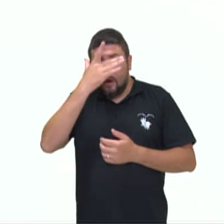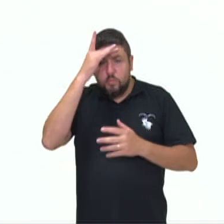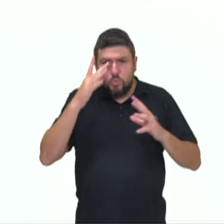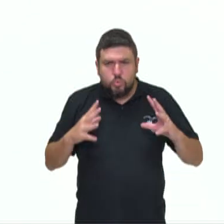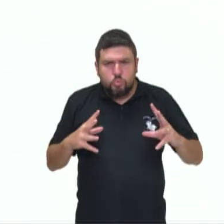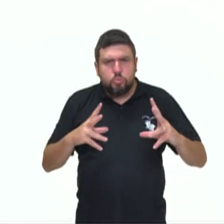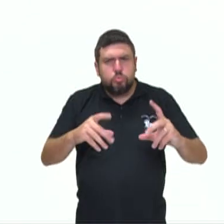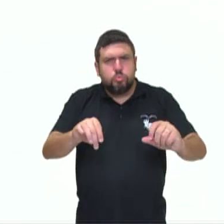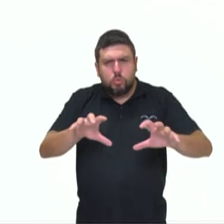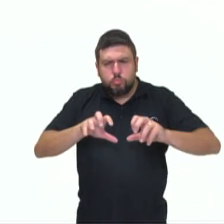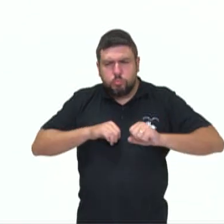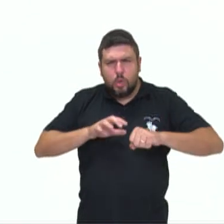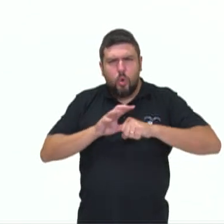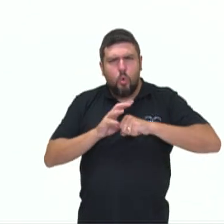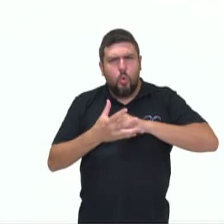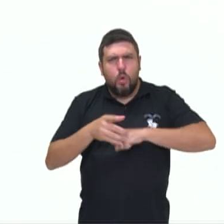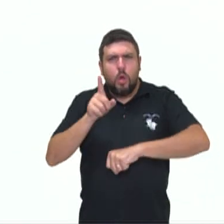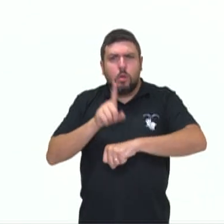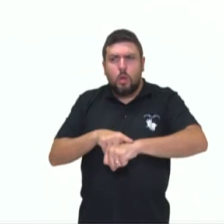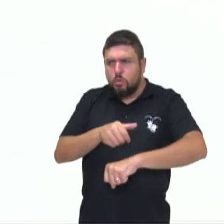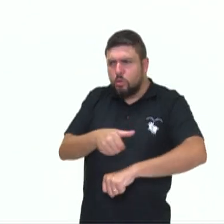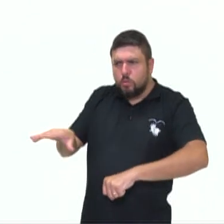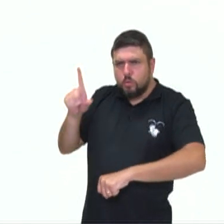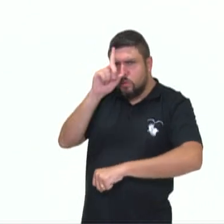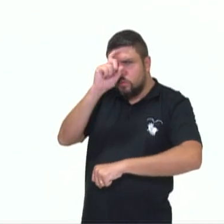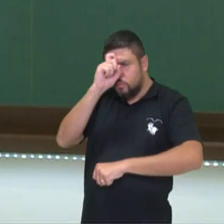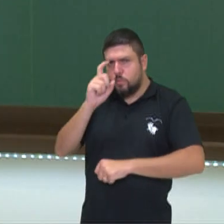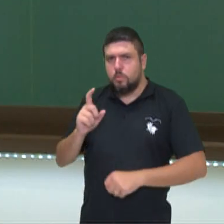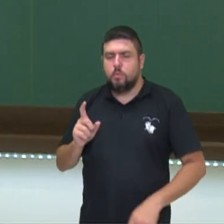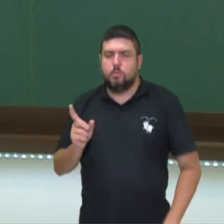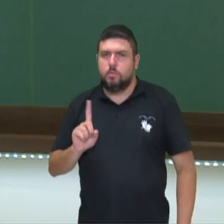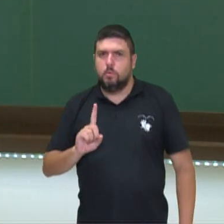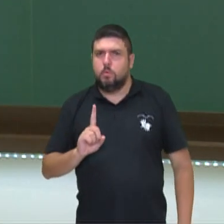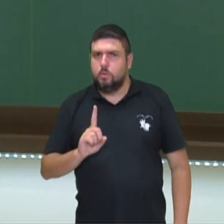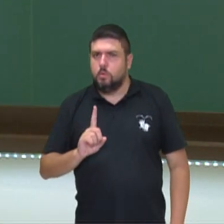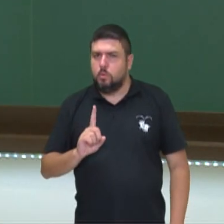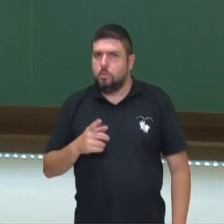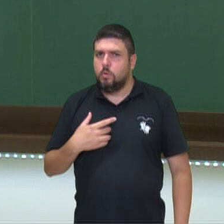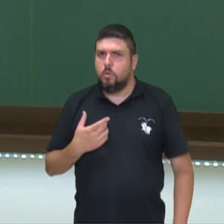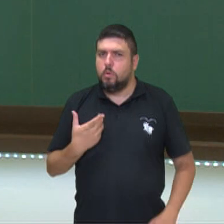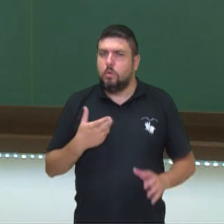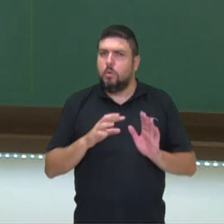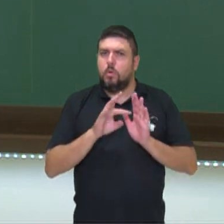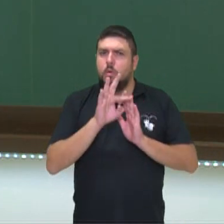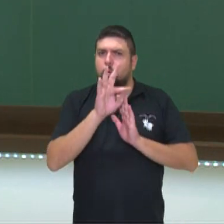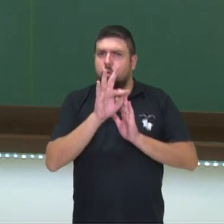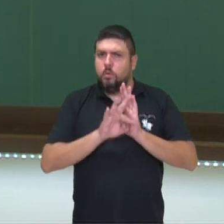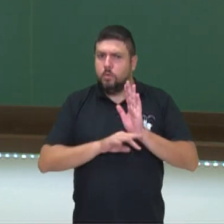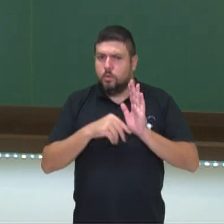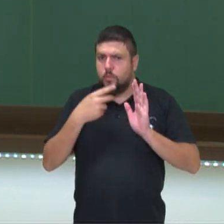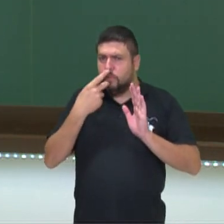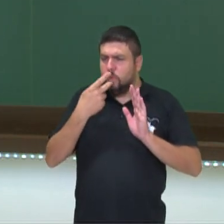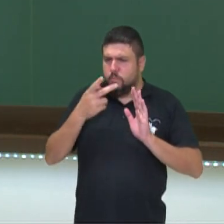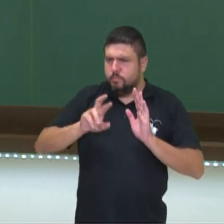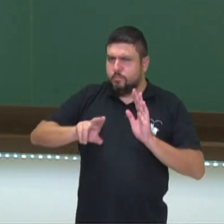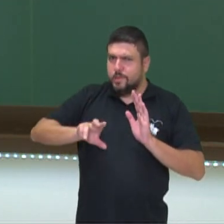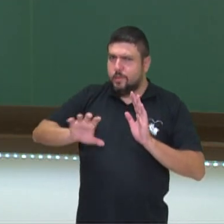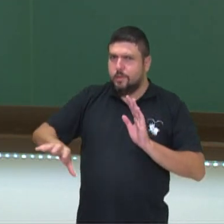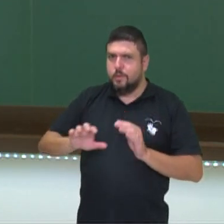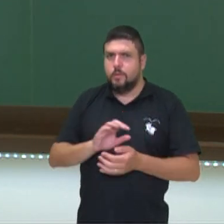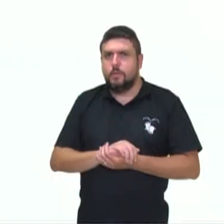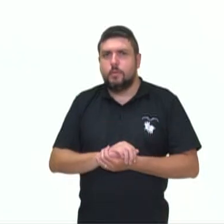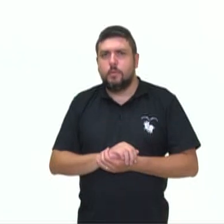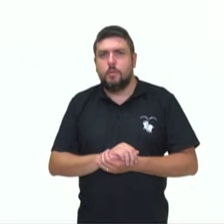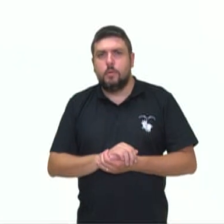contraíram Covid-19 devem ou deveriam ser internadas? Não, o texto já disse lá para nós, não é assim. E verdadeira